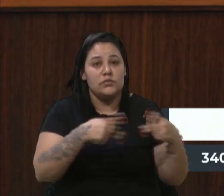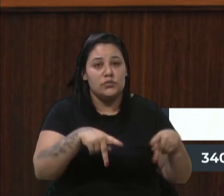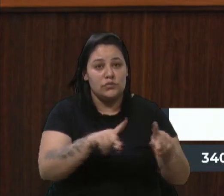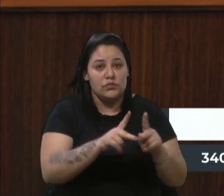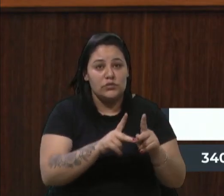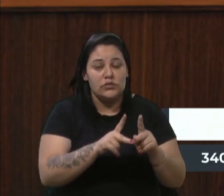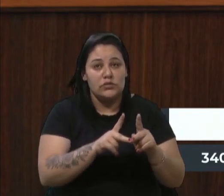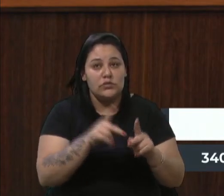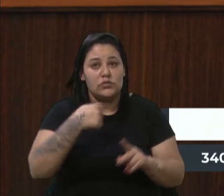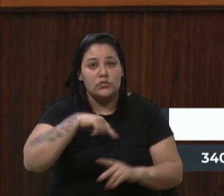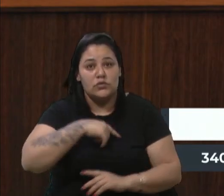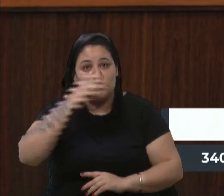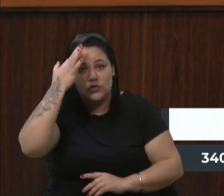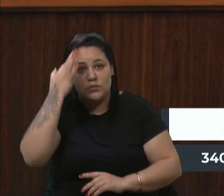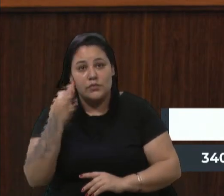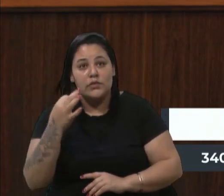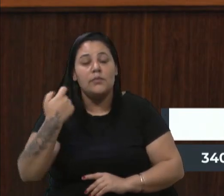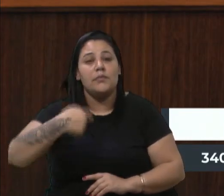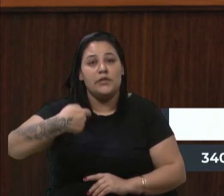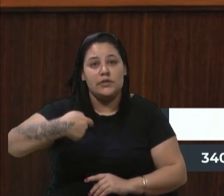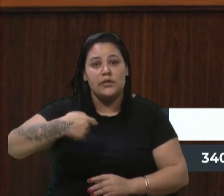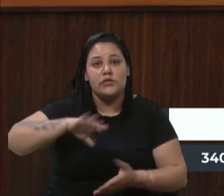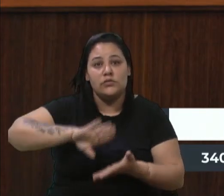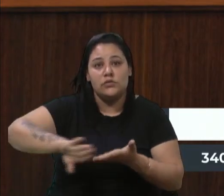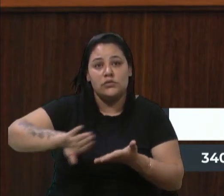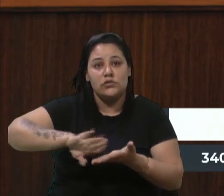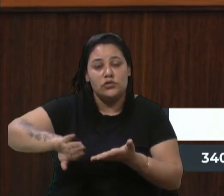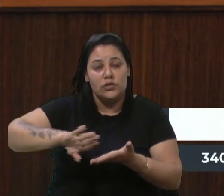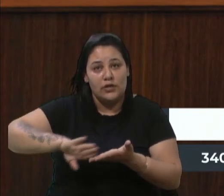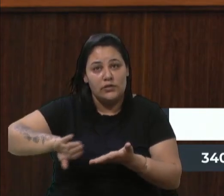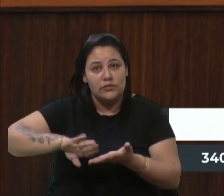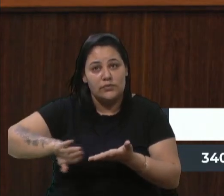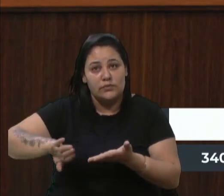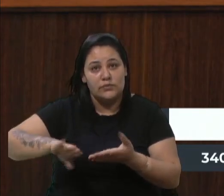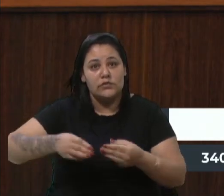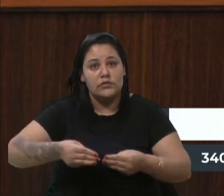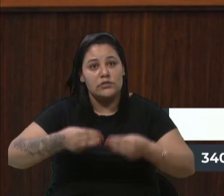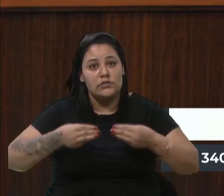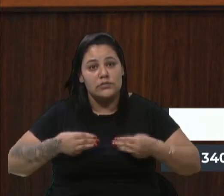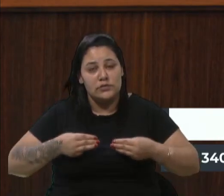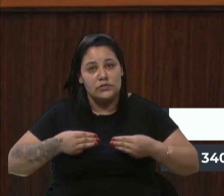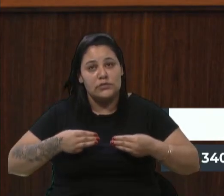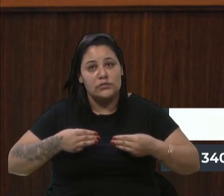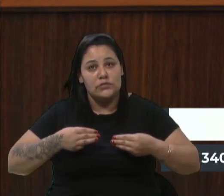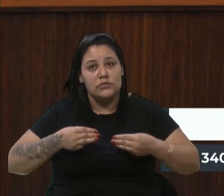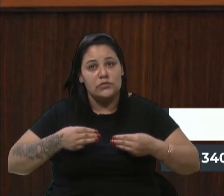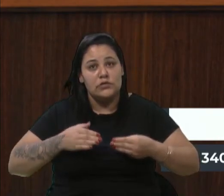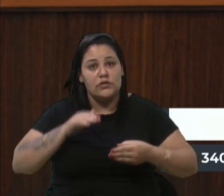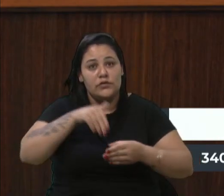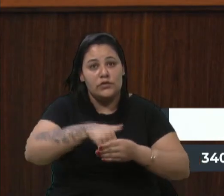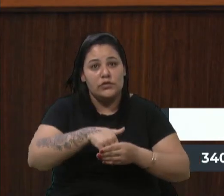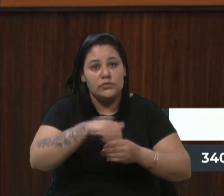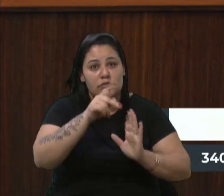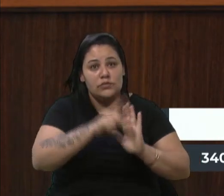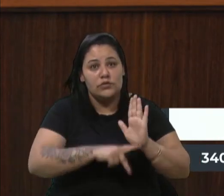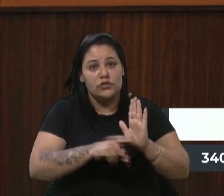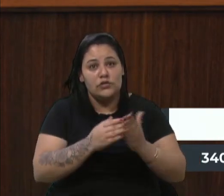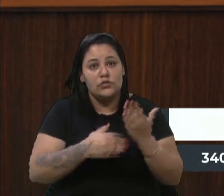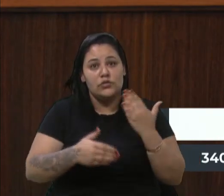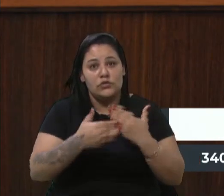a gente entendeu que era necessário ser feita a retirada das emendas e votaremos o projeto na